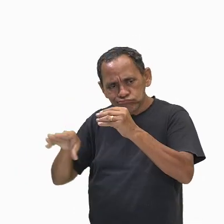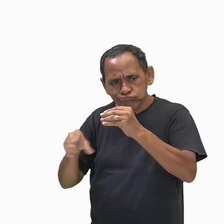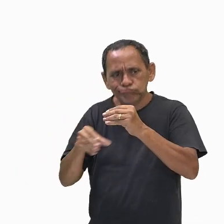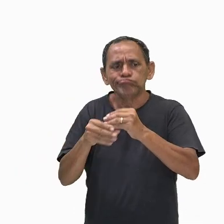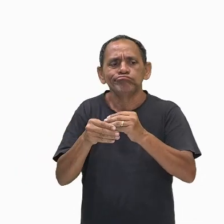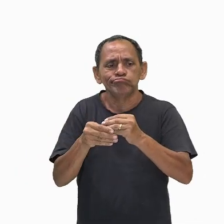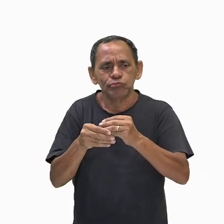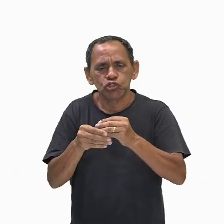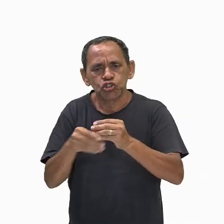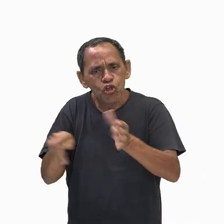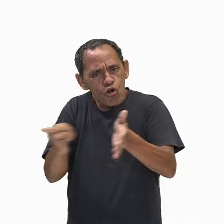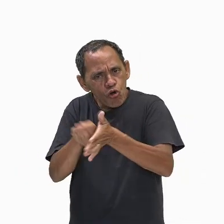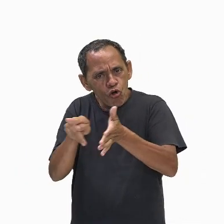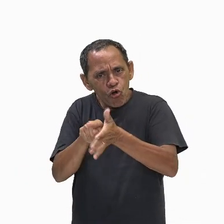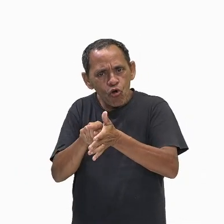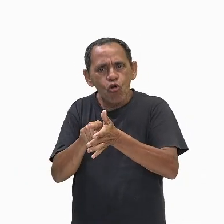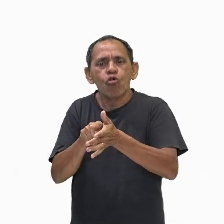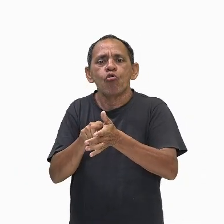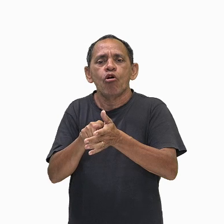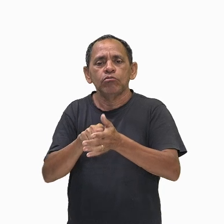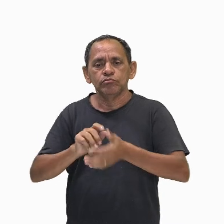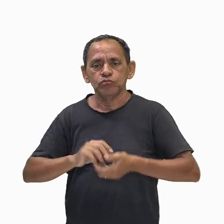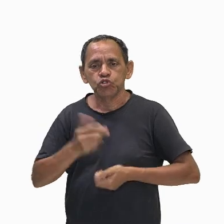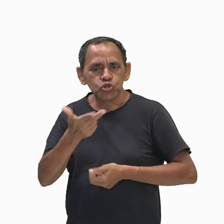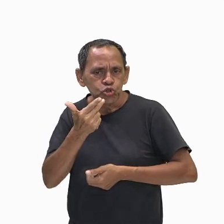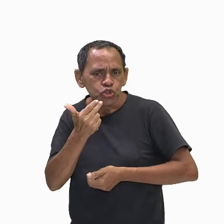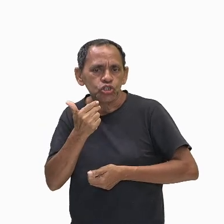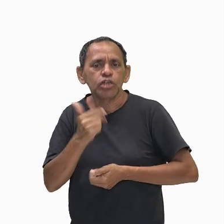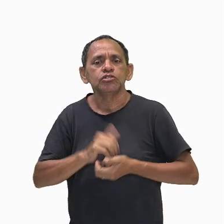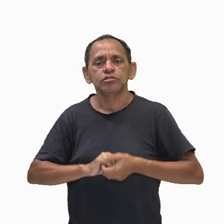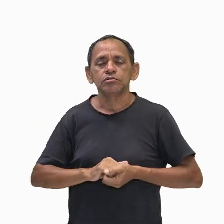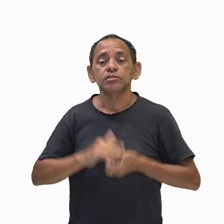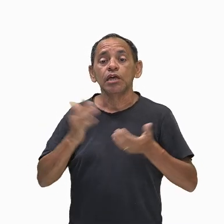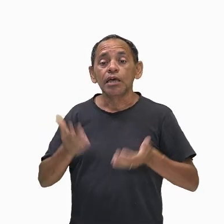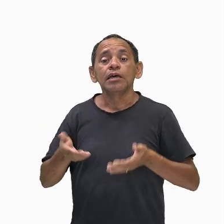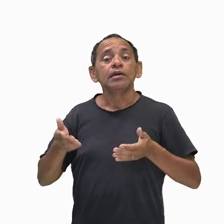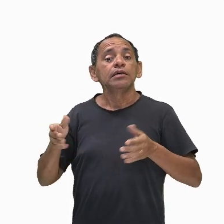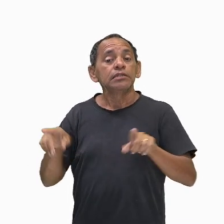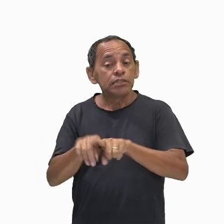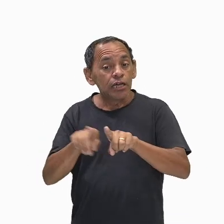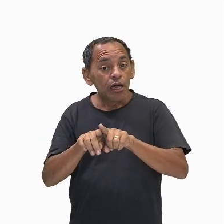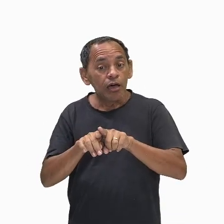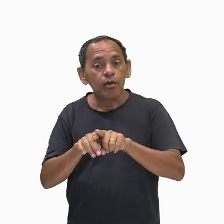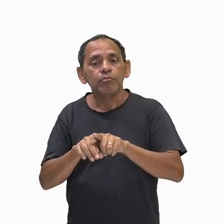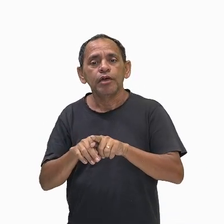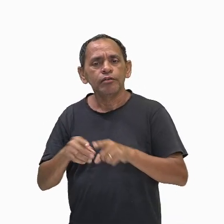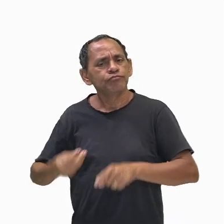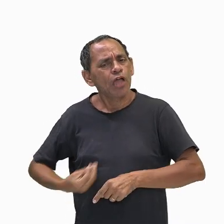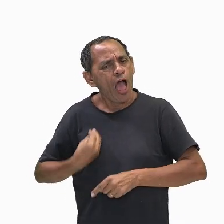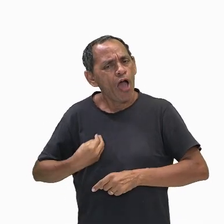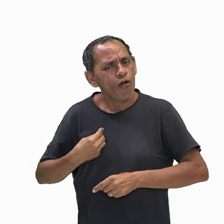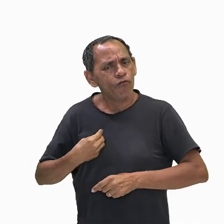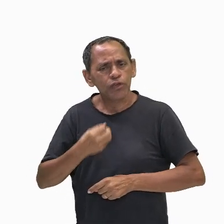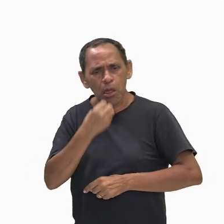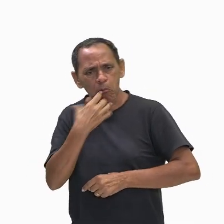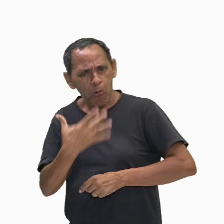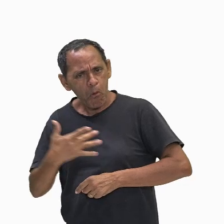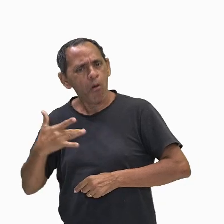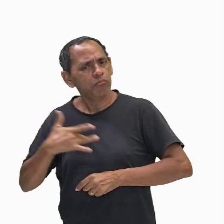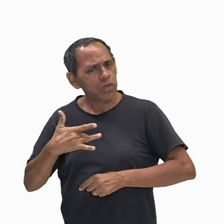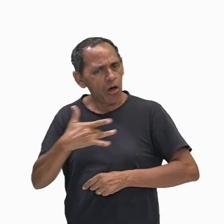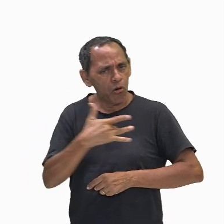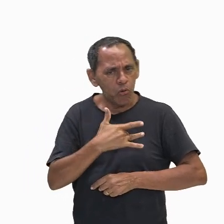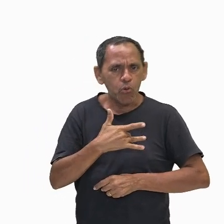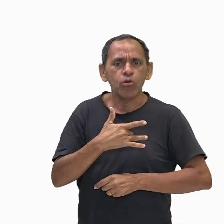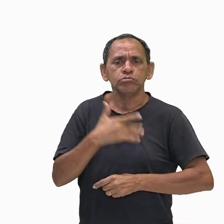dieta. O estilo de vida saudável também tem que mudar, gente. Isso inclui uma dieta equilibrada,